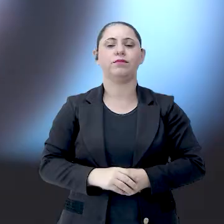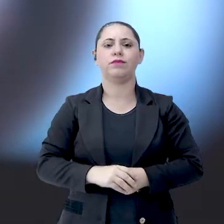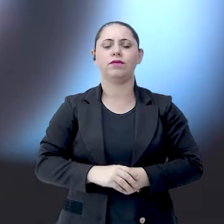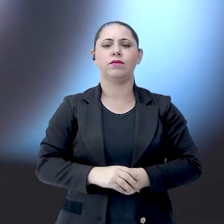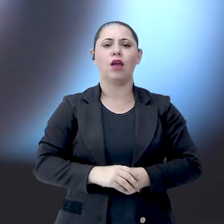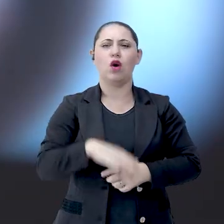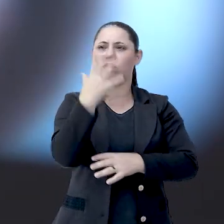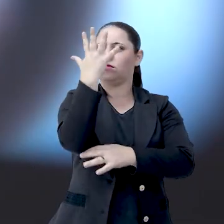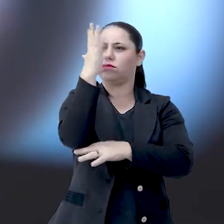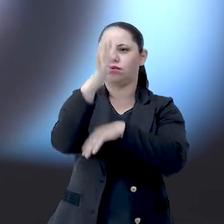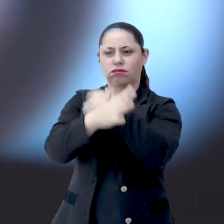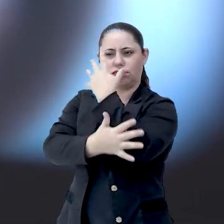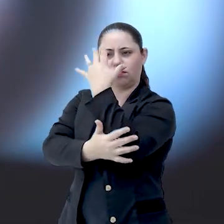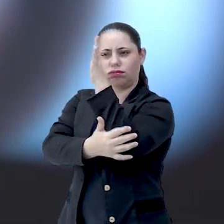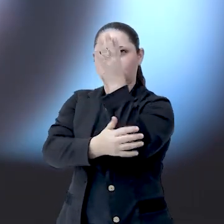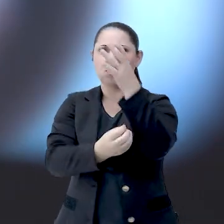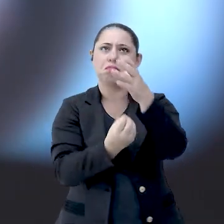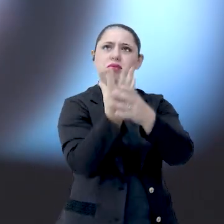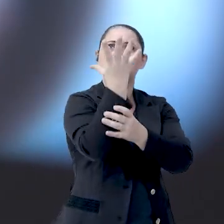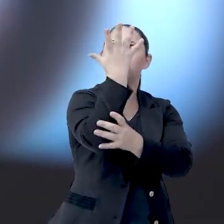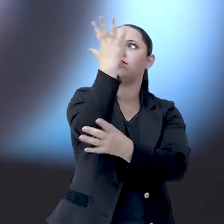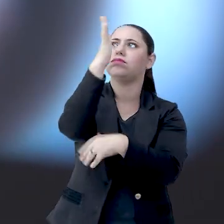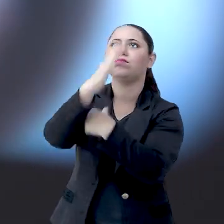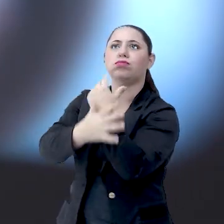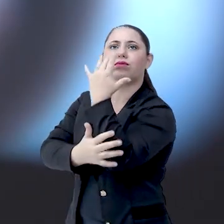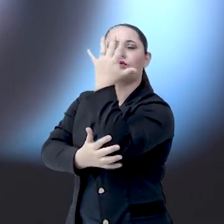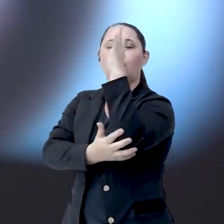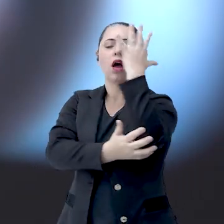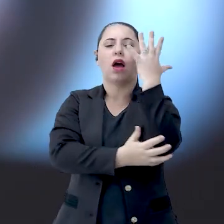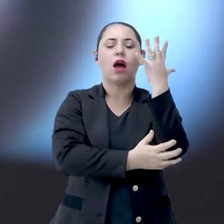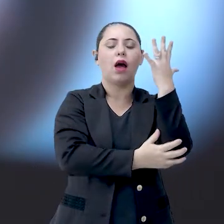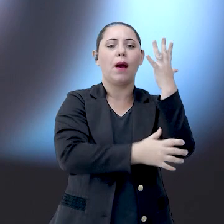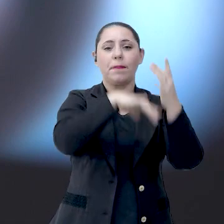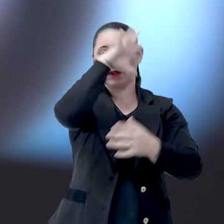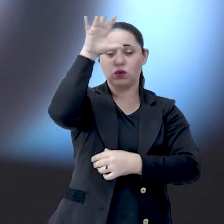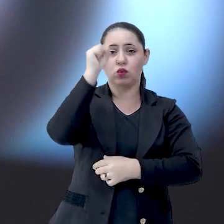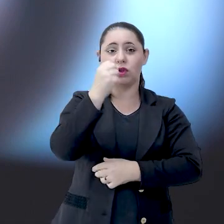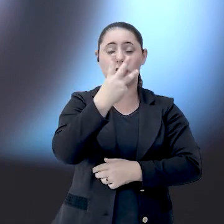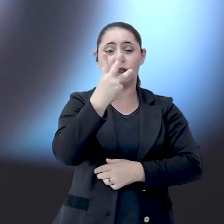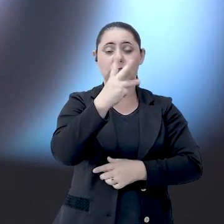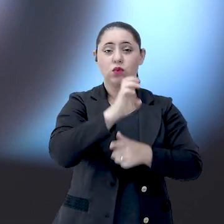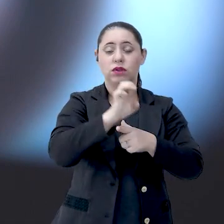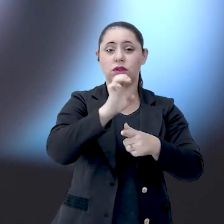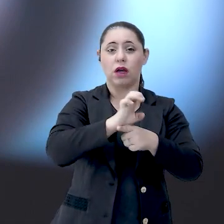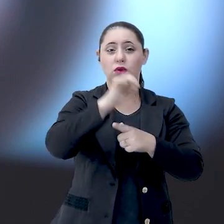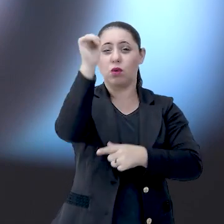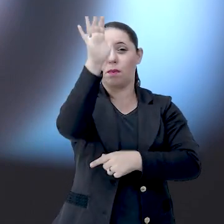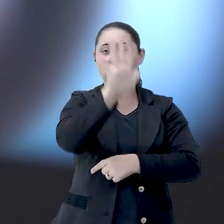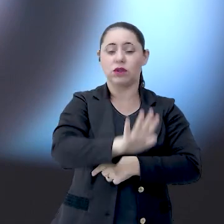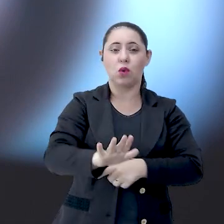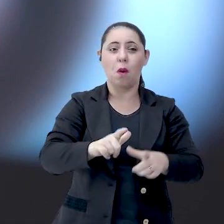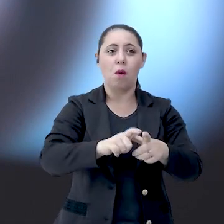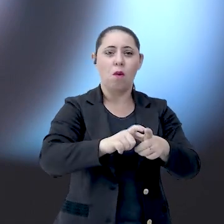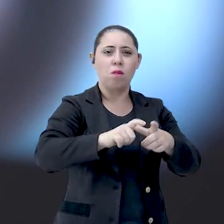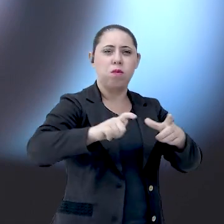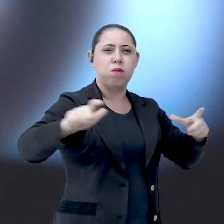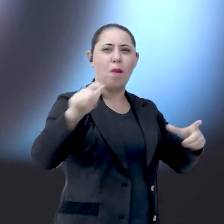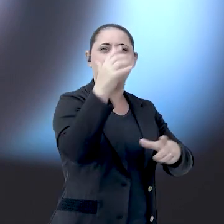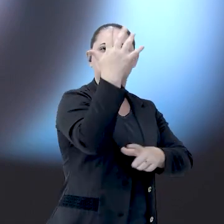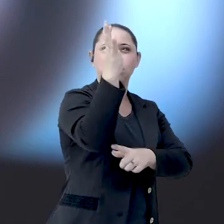18,59%. Na produção florestal, Mato Grosso do Sul é o terceiro estado do país com a maior área